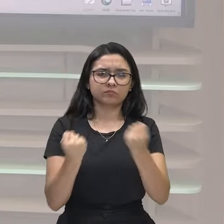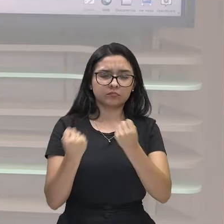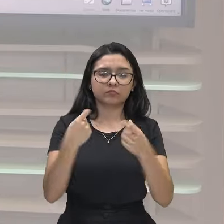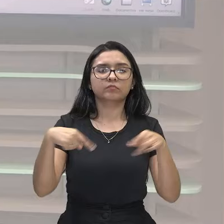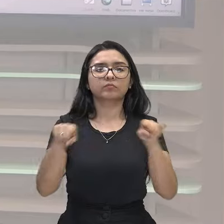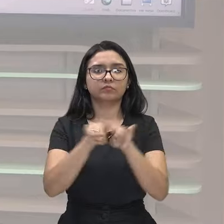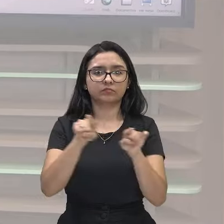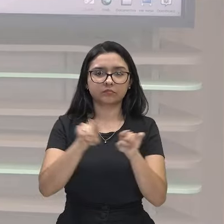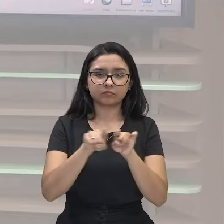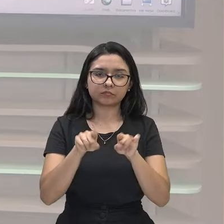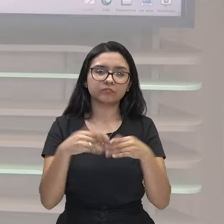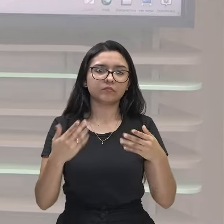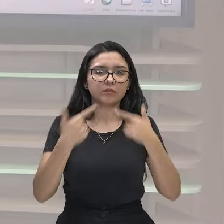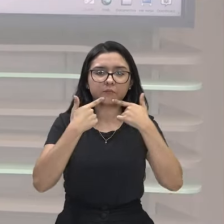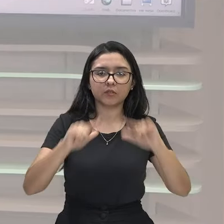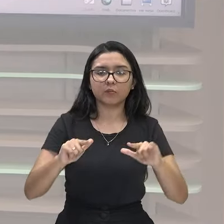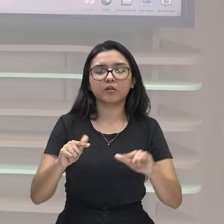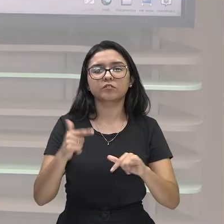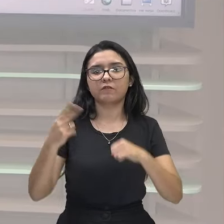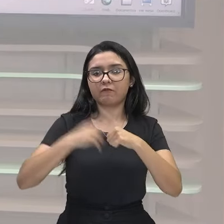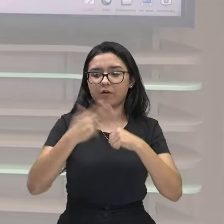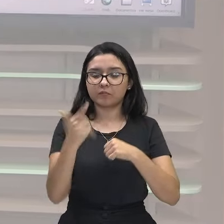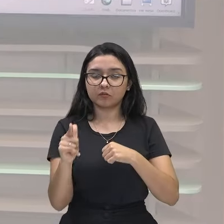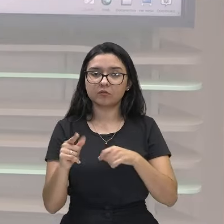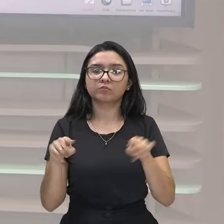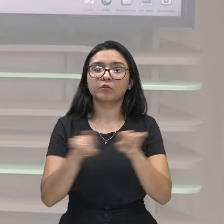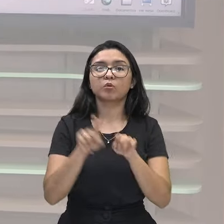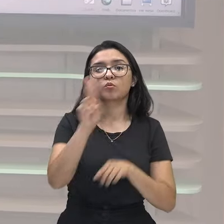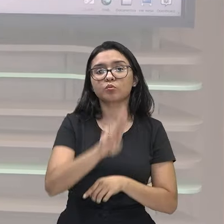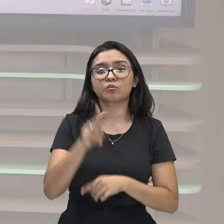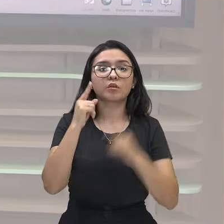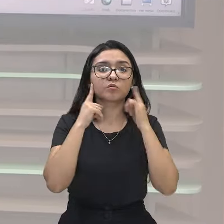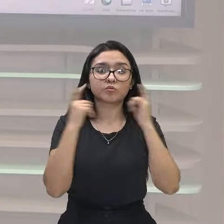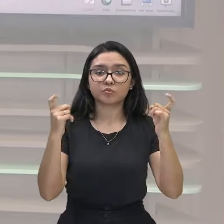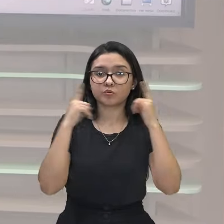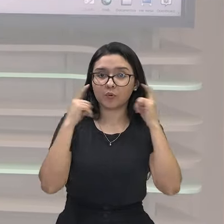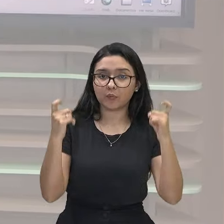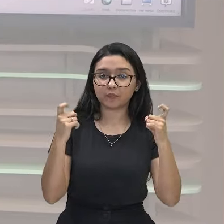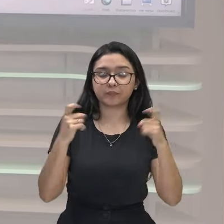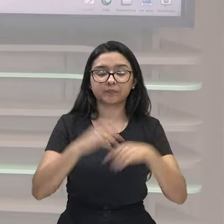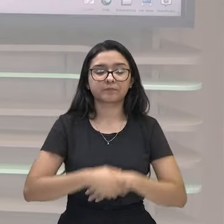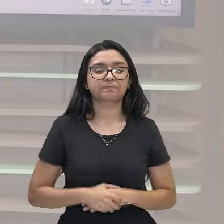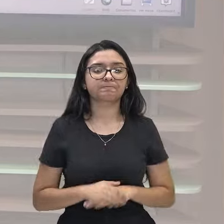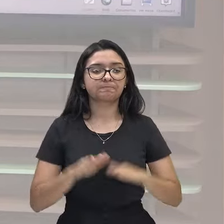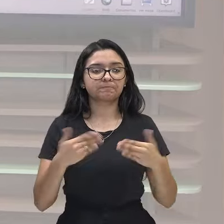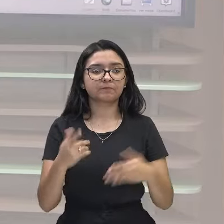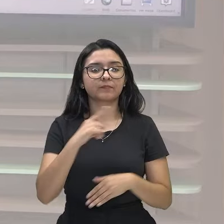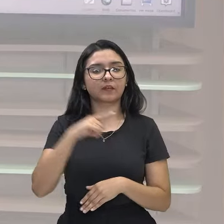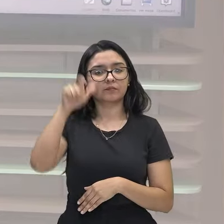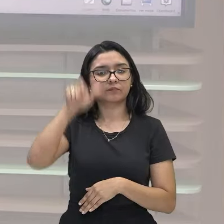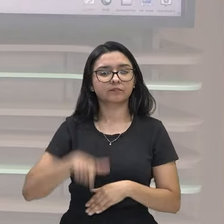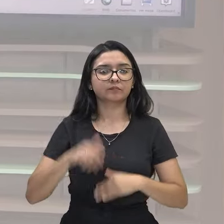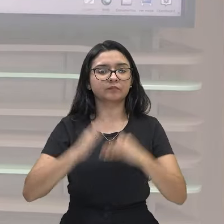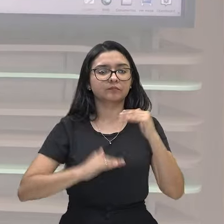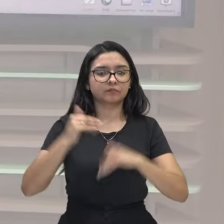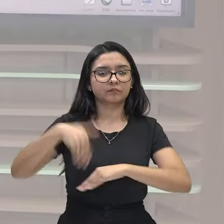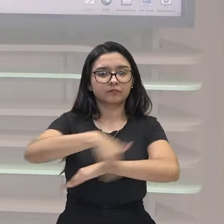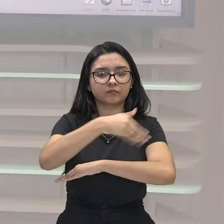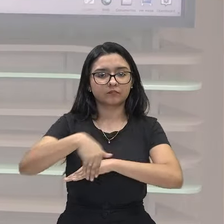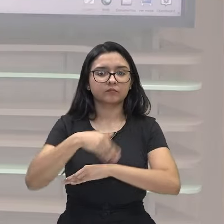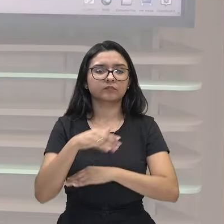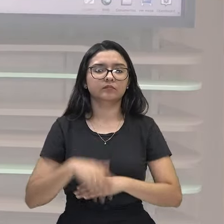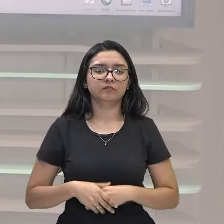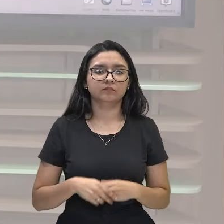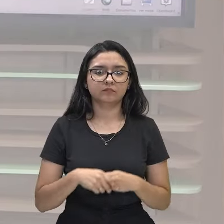Então, também é uma linguagem não verbal, uma linguagem através de sons, né? Então, temos ali o guarda de trânsito que vai trazer essas características